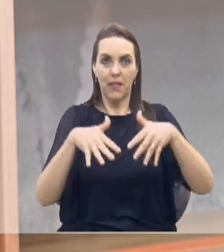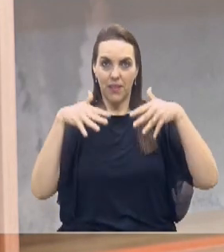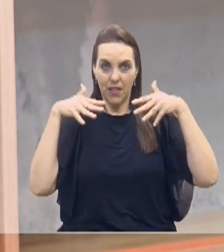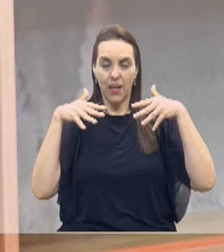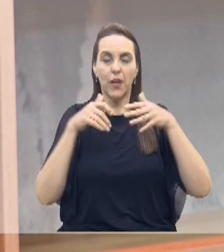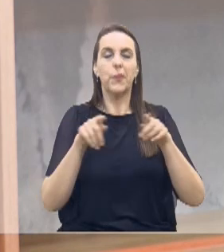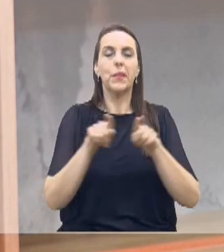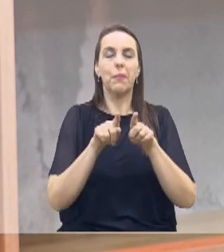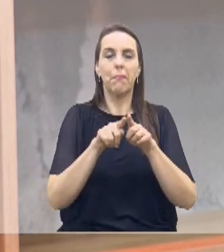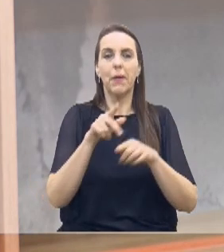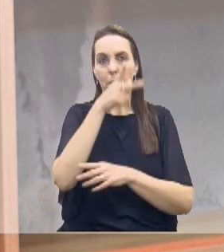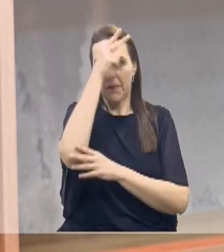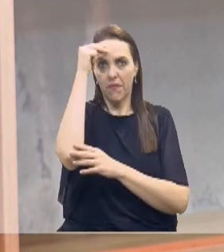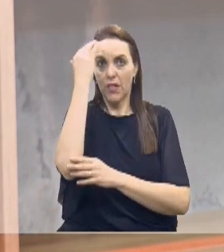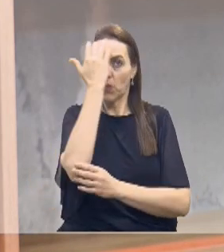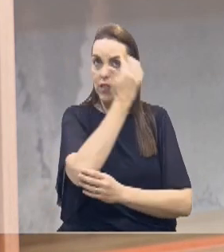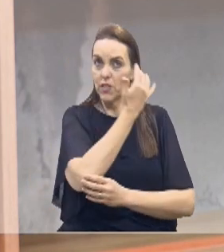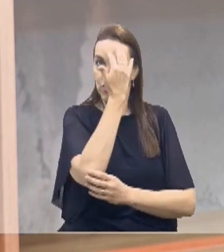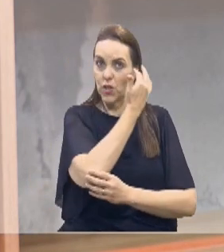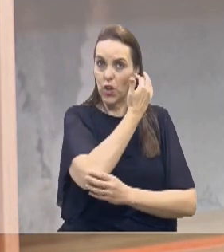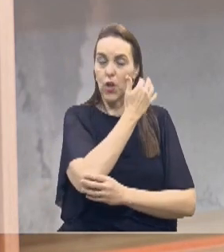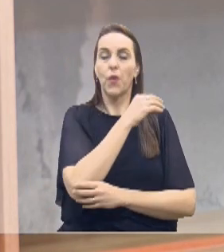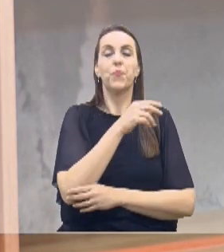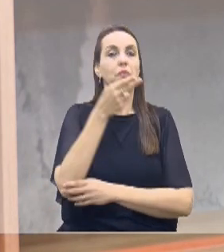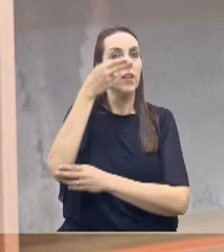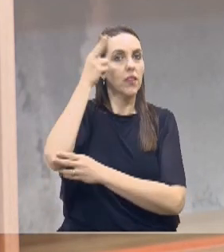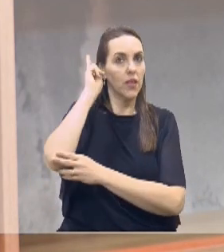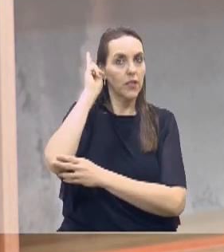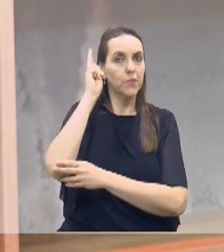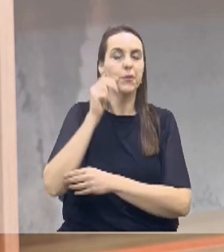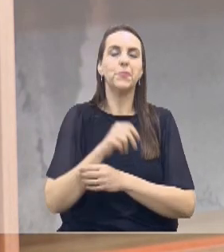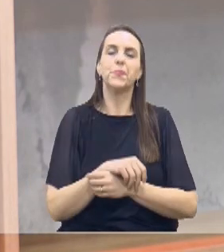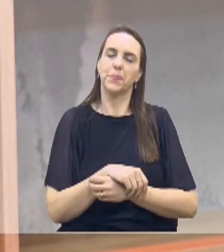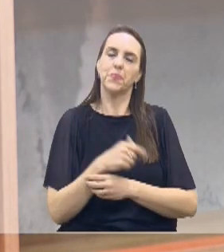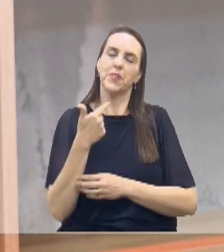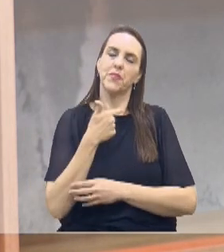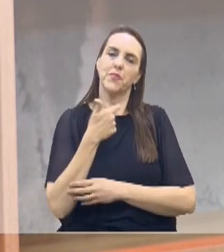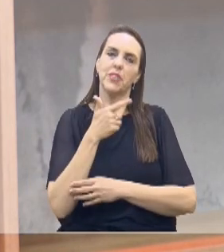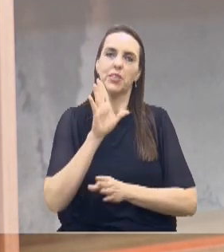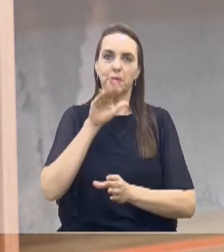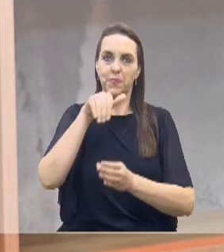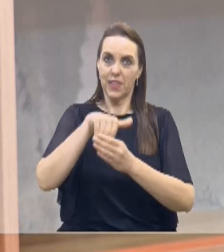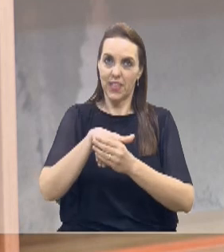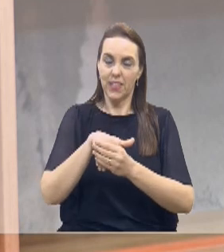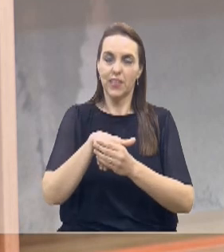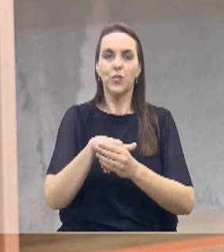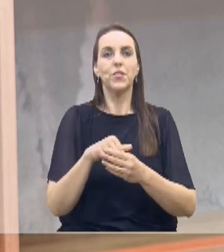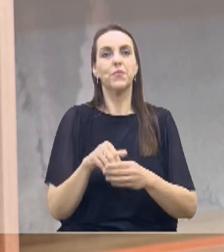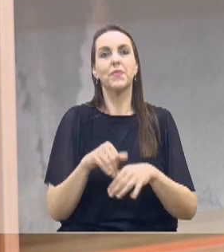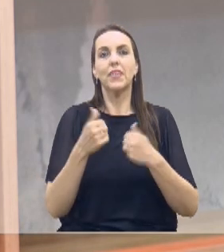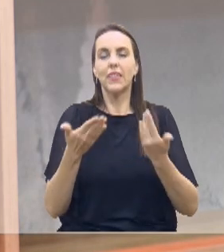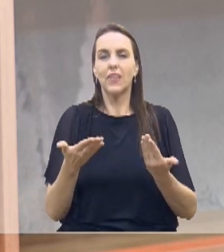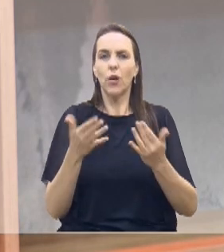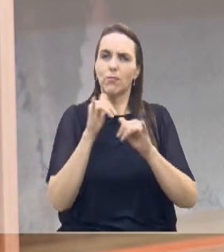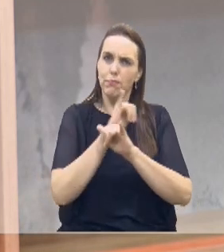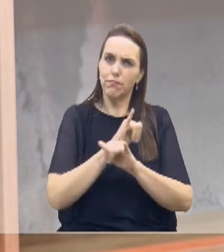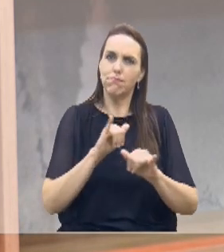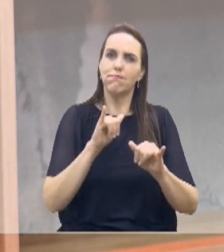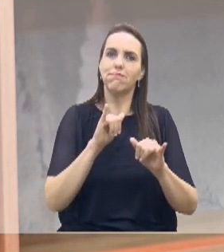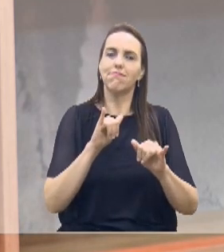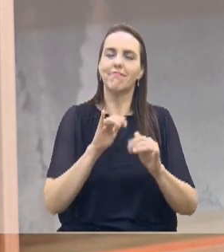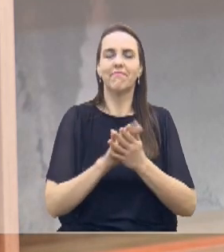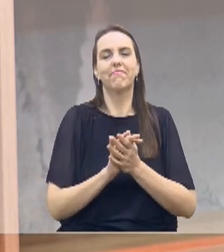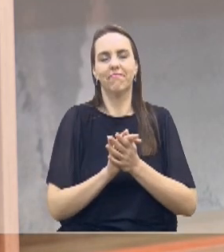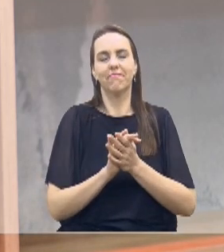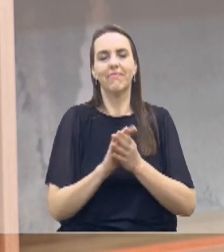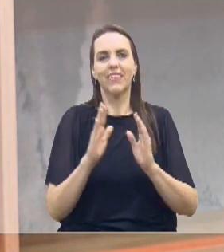prefeito Adilóide Domênico e o vice-prefeito Edson Nespo eleitos. Então será toda uma transmissão da casa. Fica o convite então